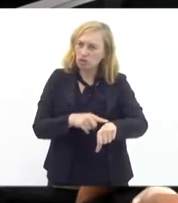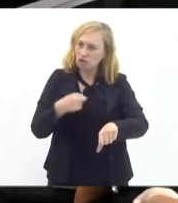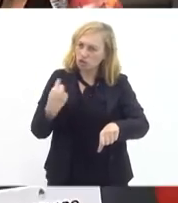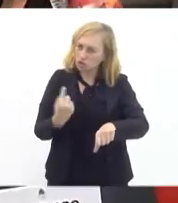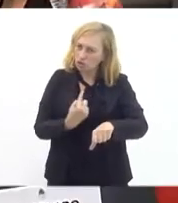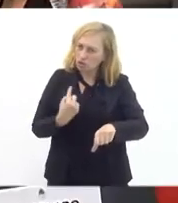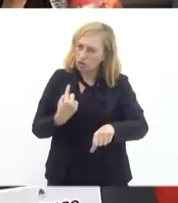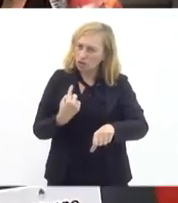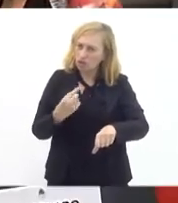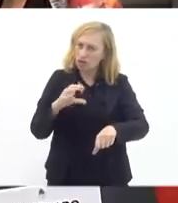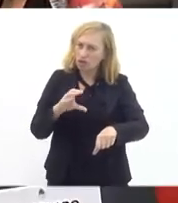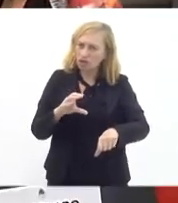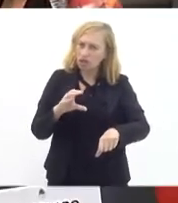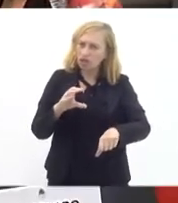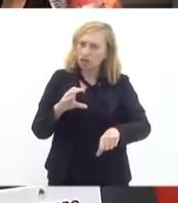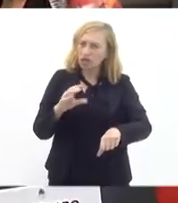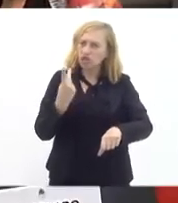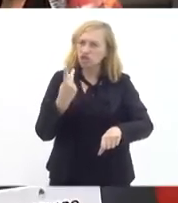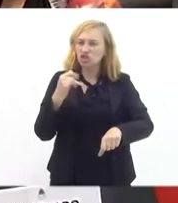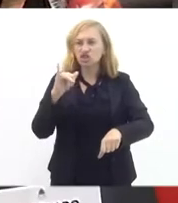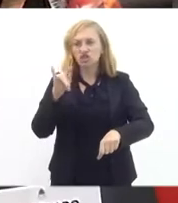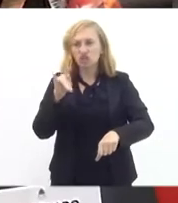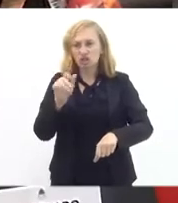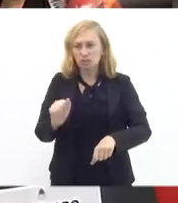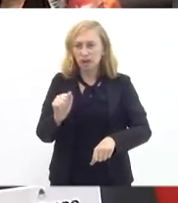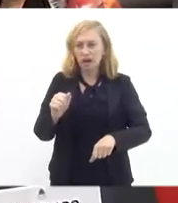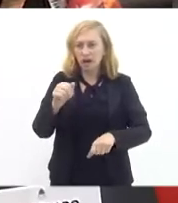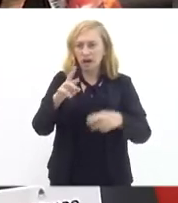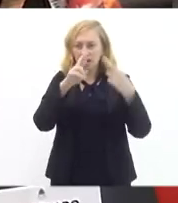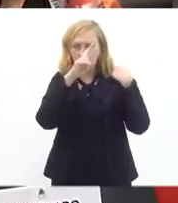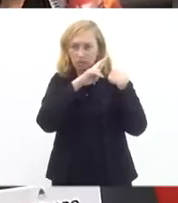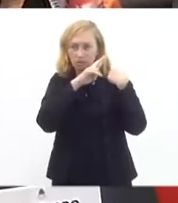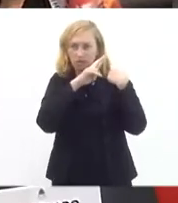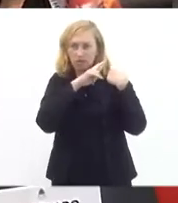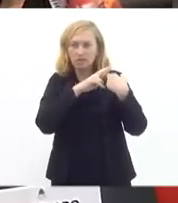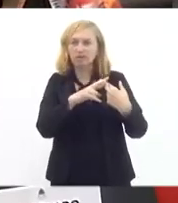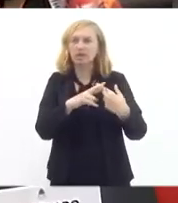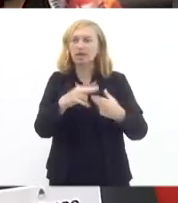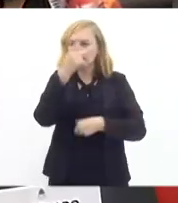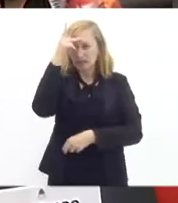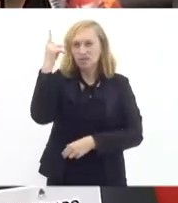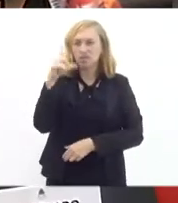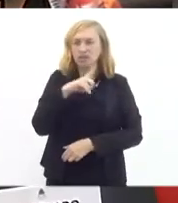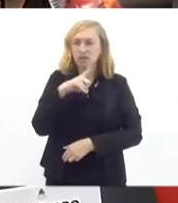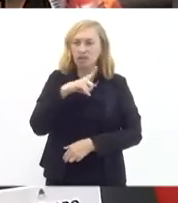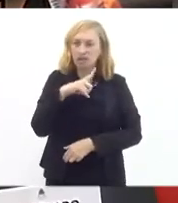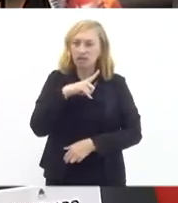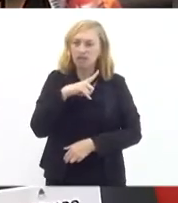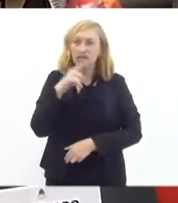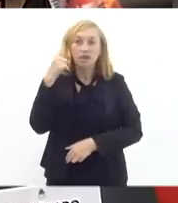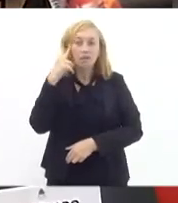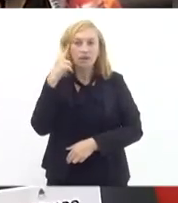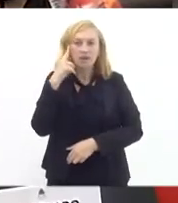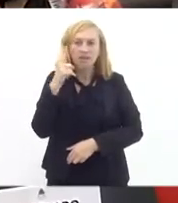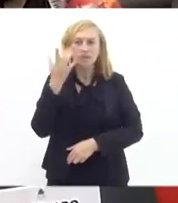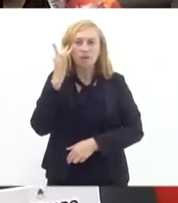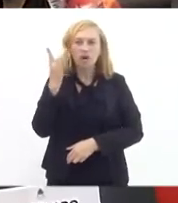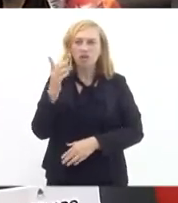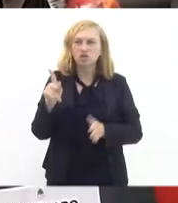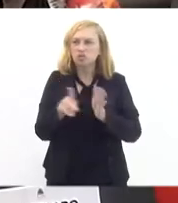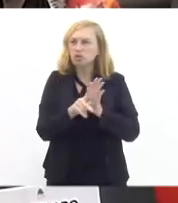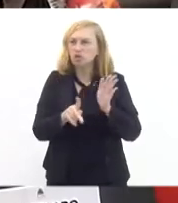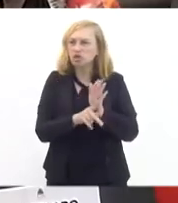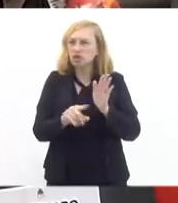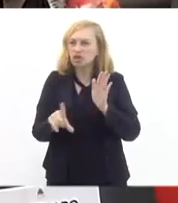momento que a gente chipa, a pessoa começa a ter responsabilidades. Quando não, você sei, tem responsabilidade, você pensa. Mas eu acho que o projeto de lei, eu acho que